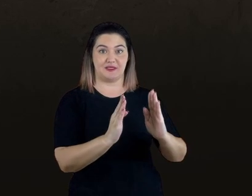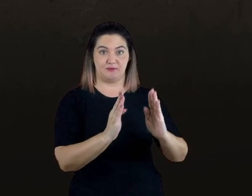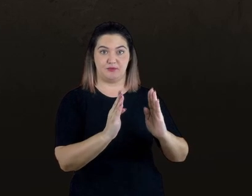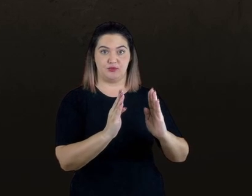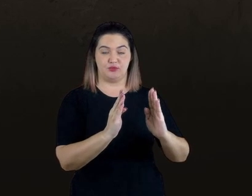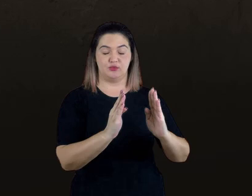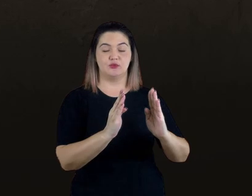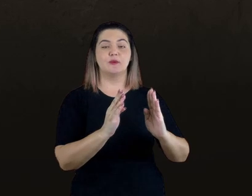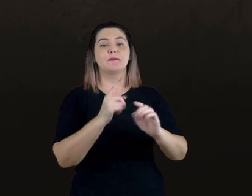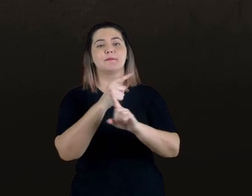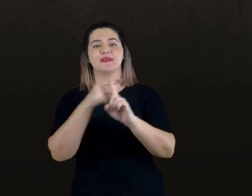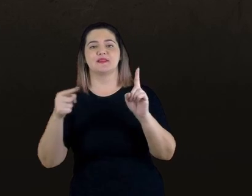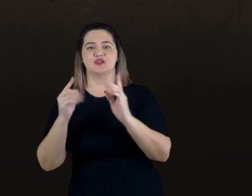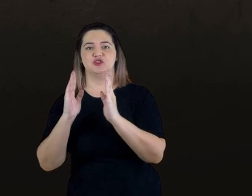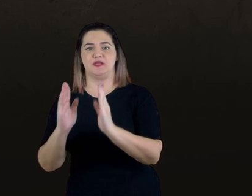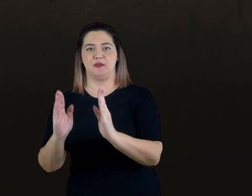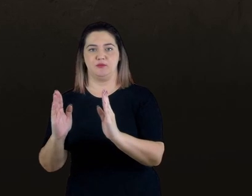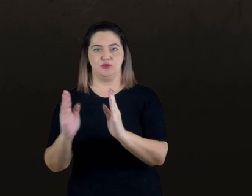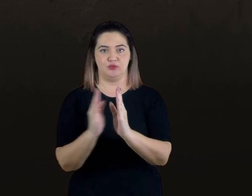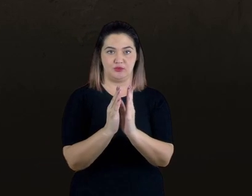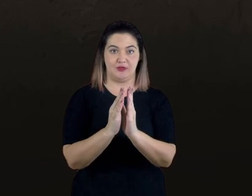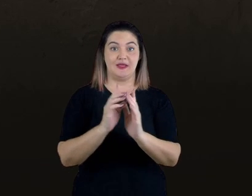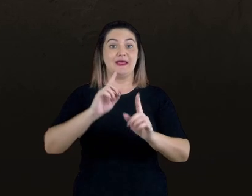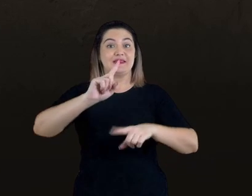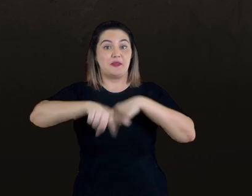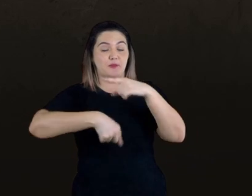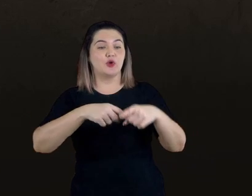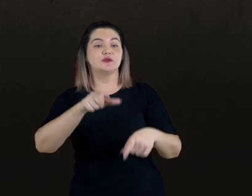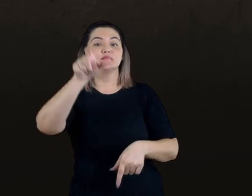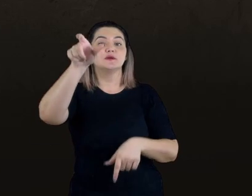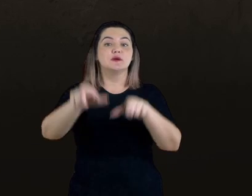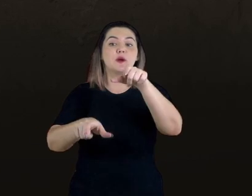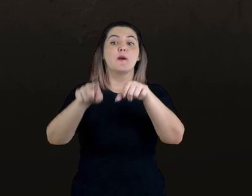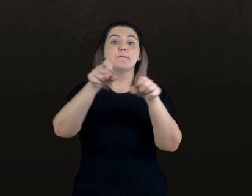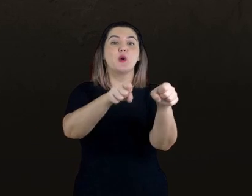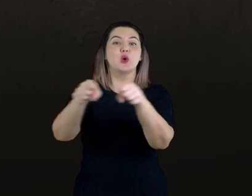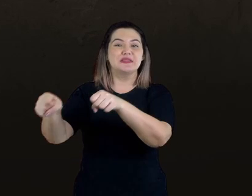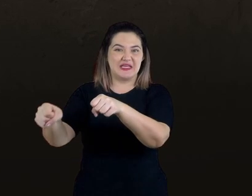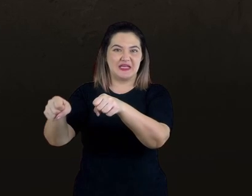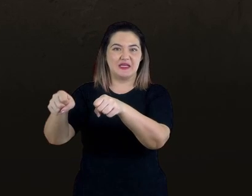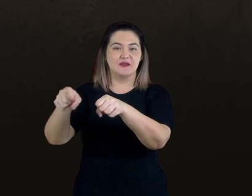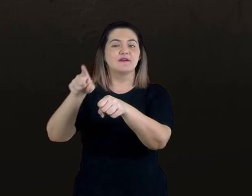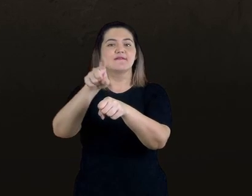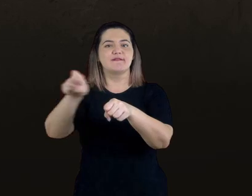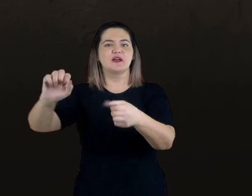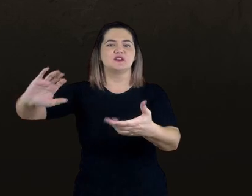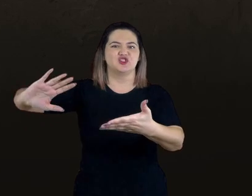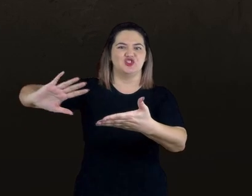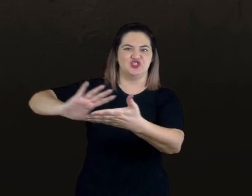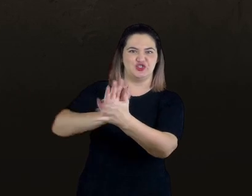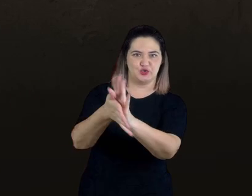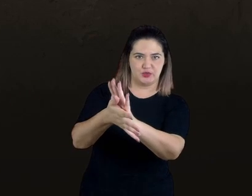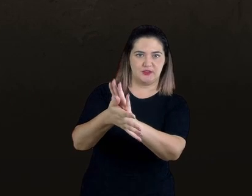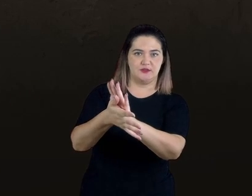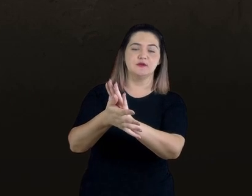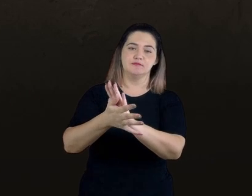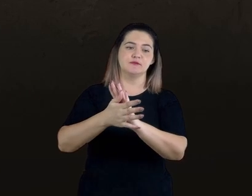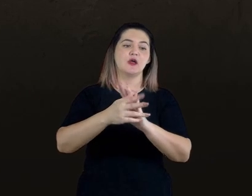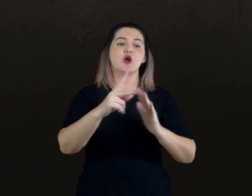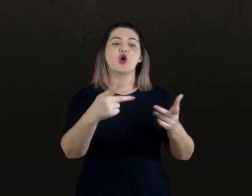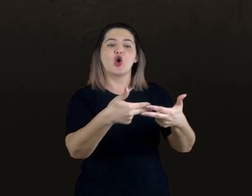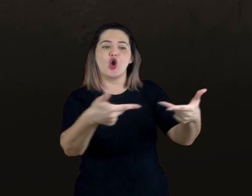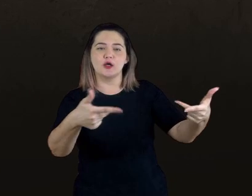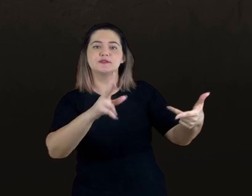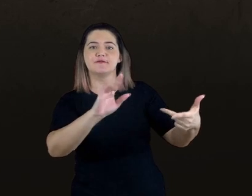tiverem acabado de destruir o poder do povo santo, estas coisas todas se cumprirão. Daniel 12,